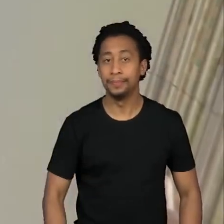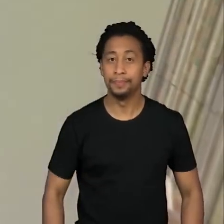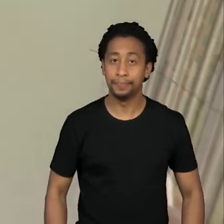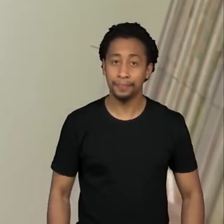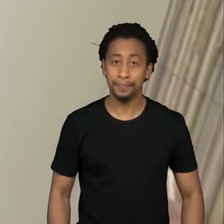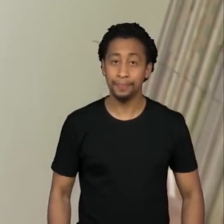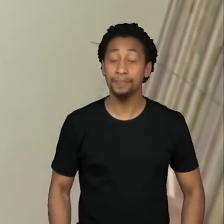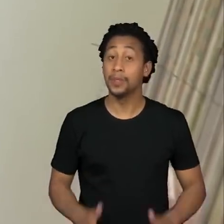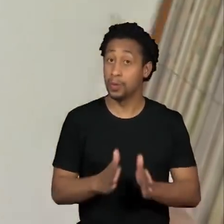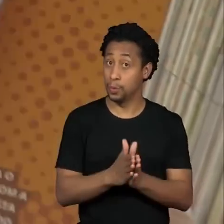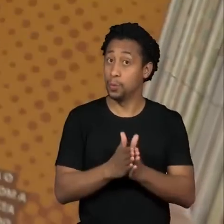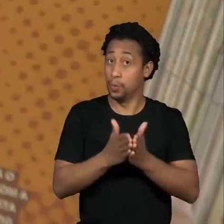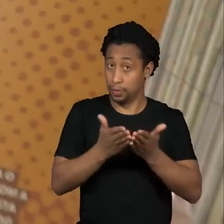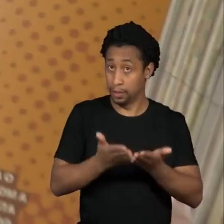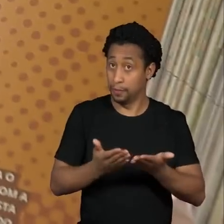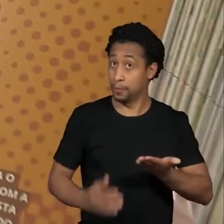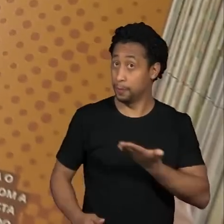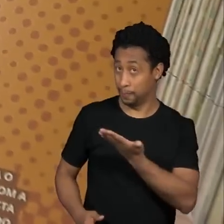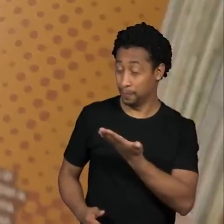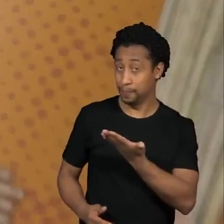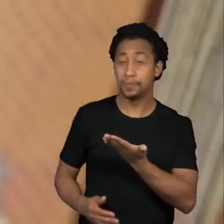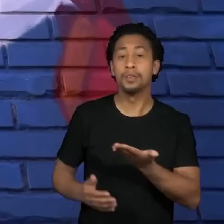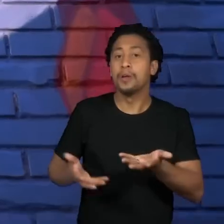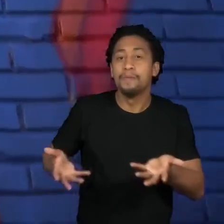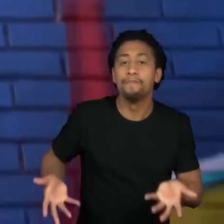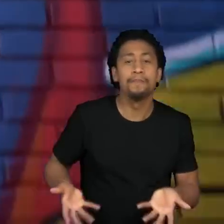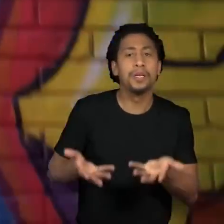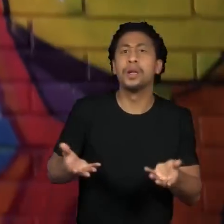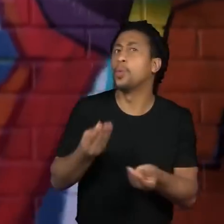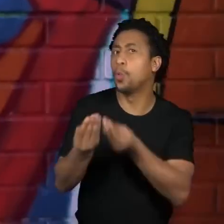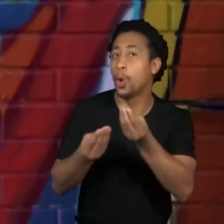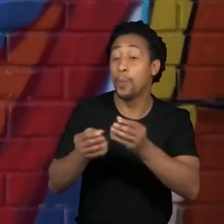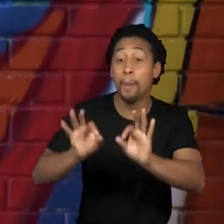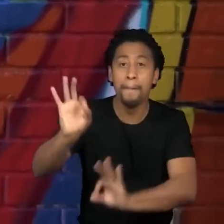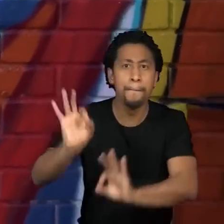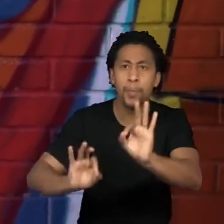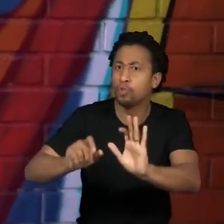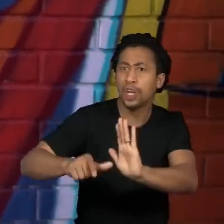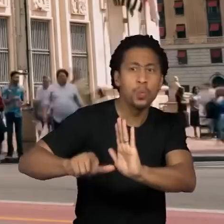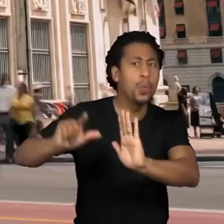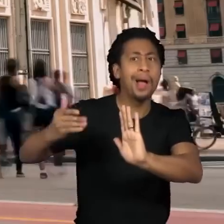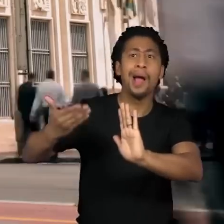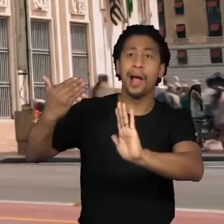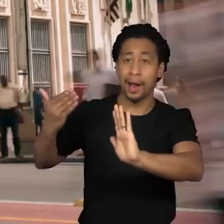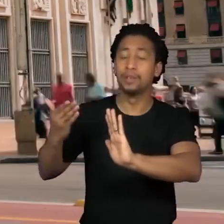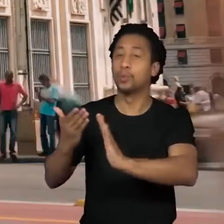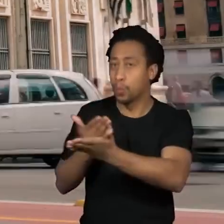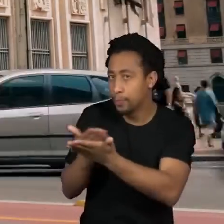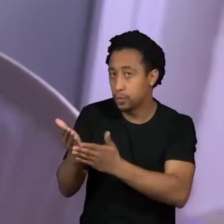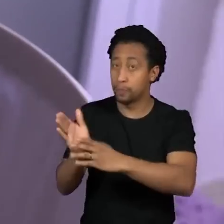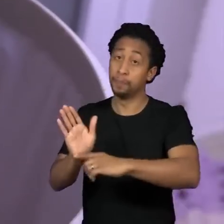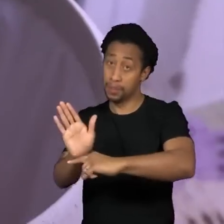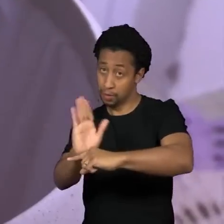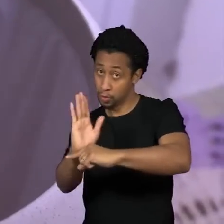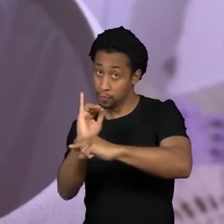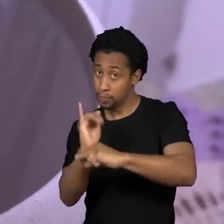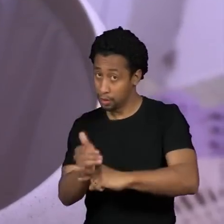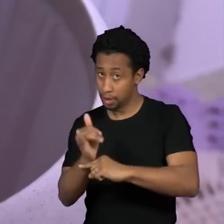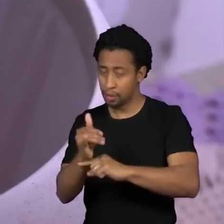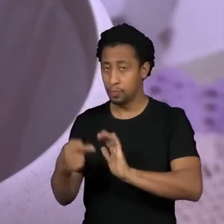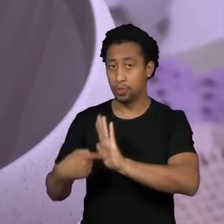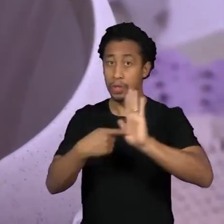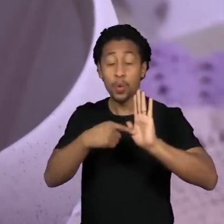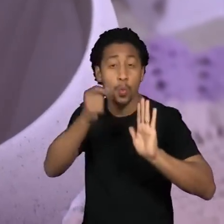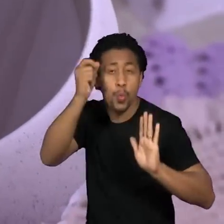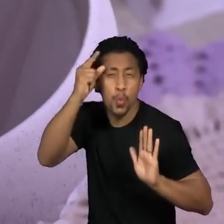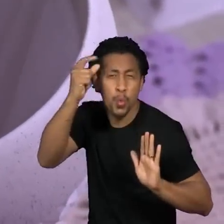O livro foi inspirado num projeto maior, que começou com o documentário A Cultura do Desperdício, por